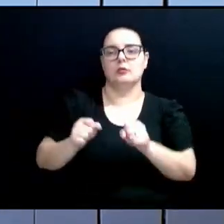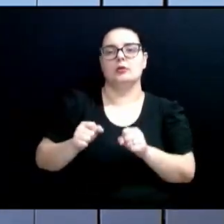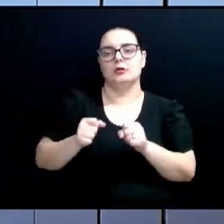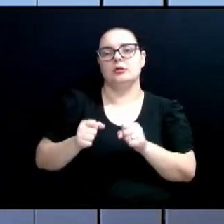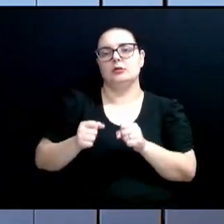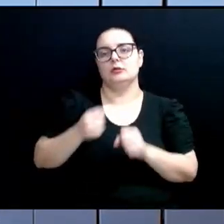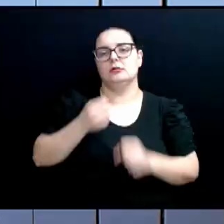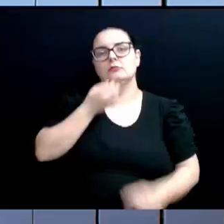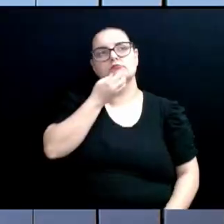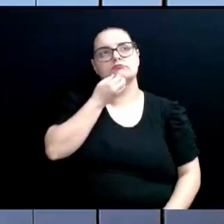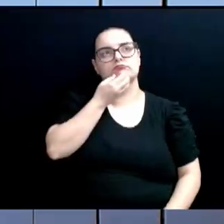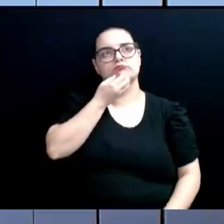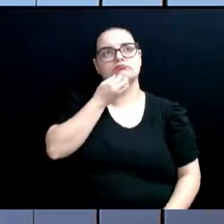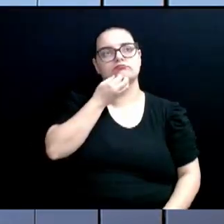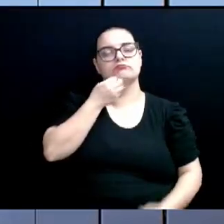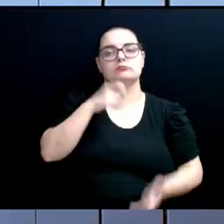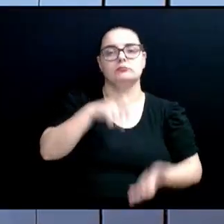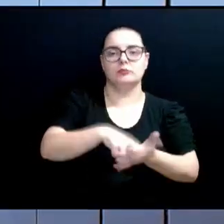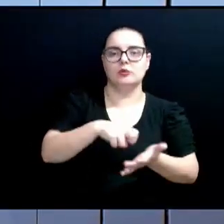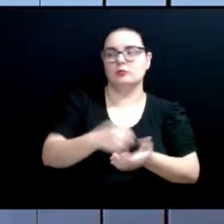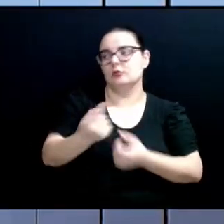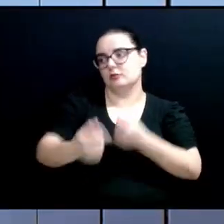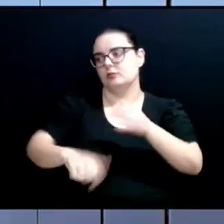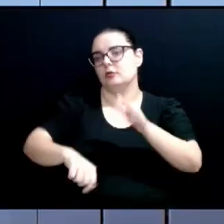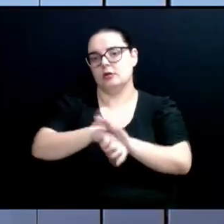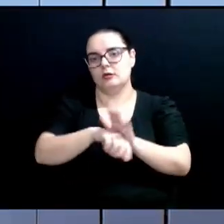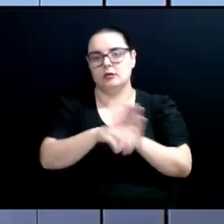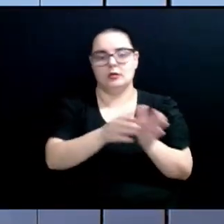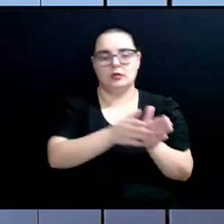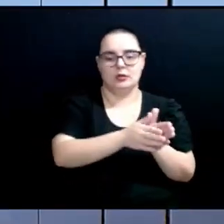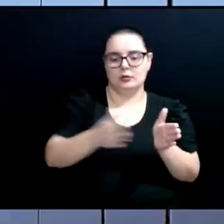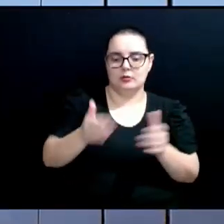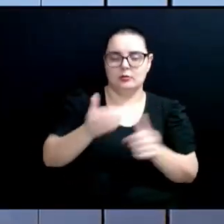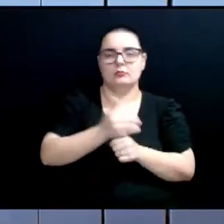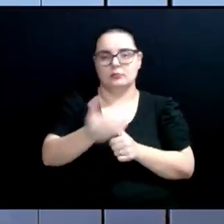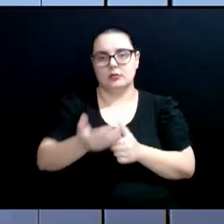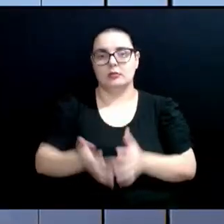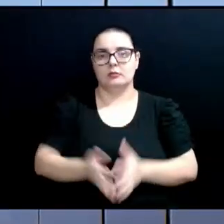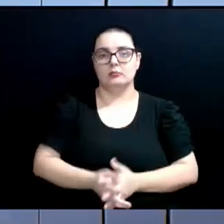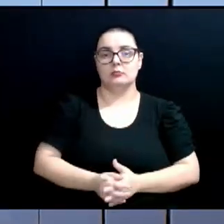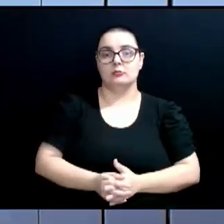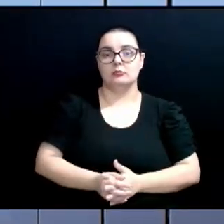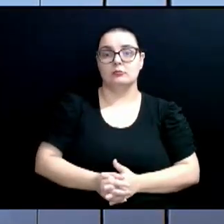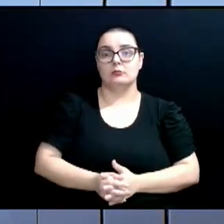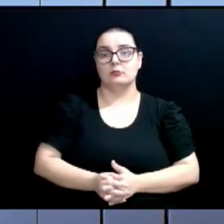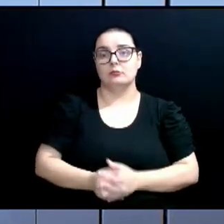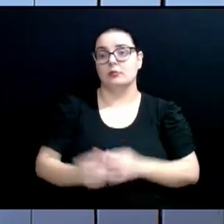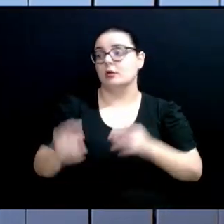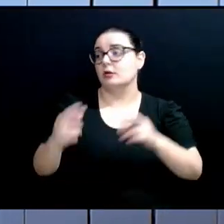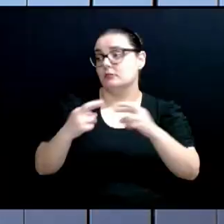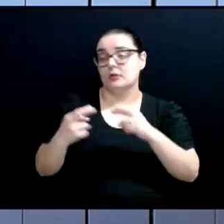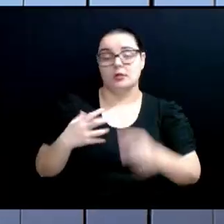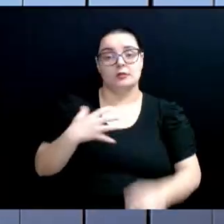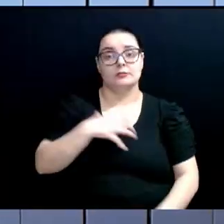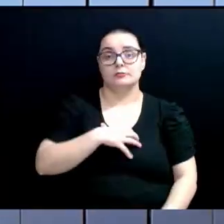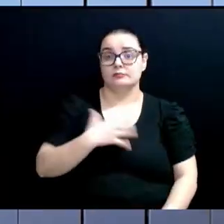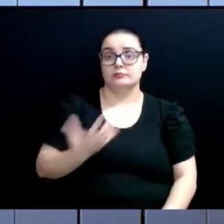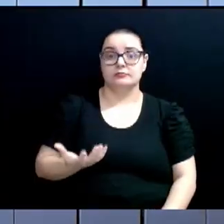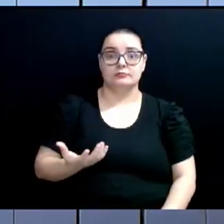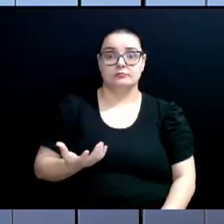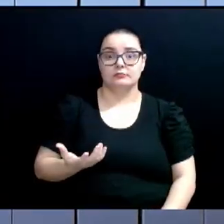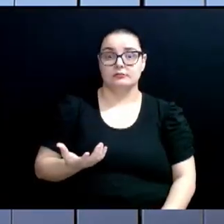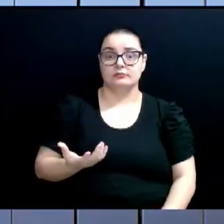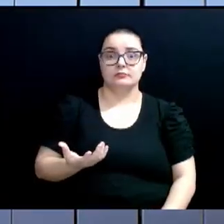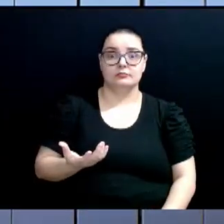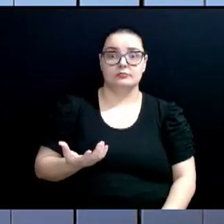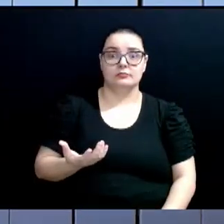punido por algum crime cometido ao longo do mandato, né? Mas isso tem que ser apurado de uma maneira a mais